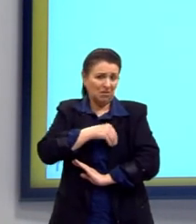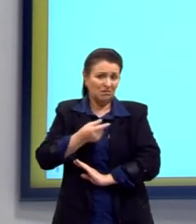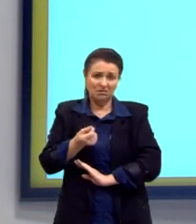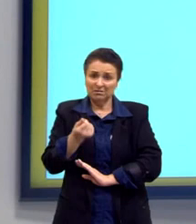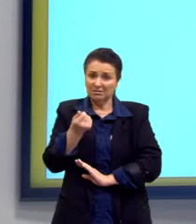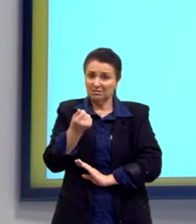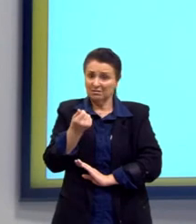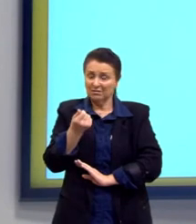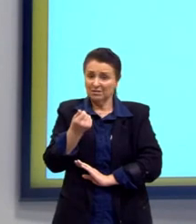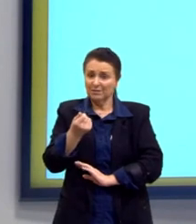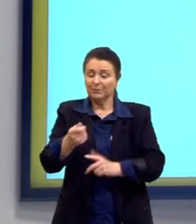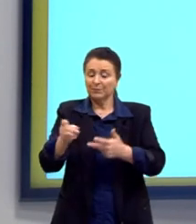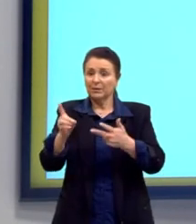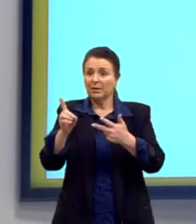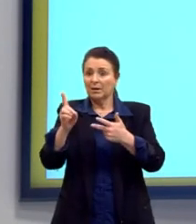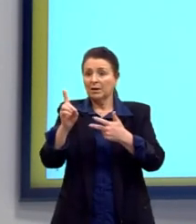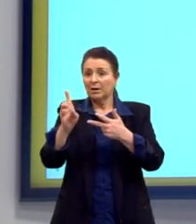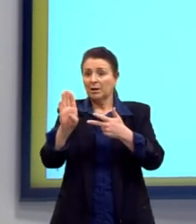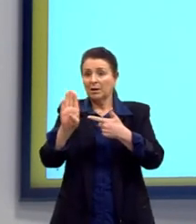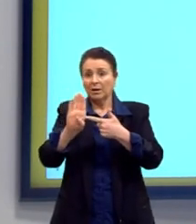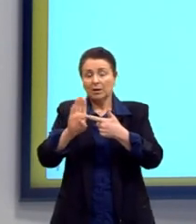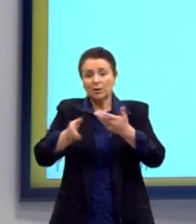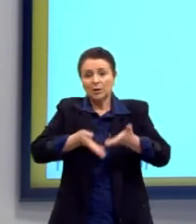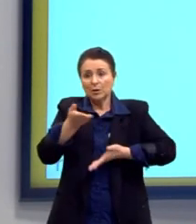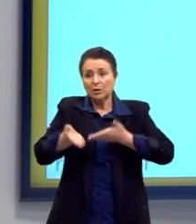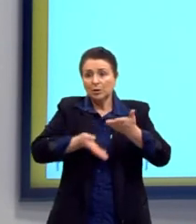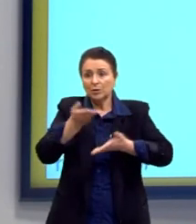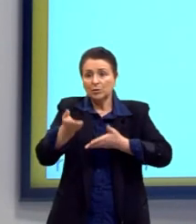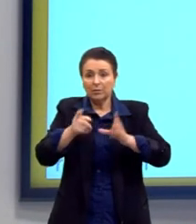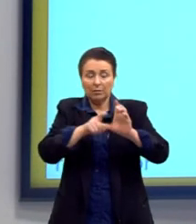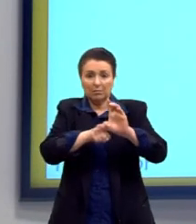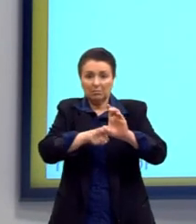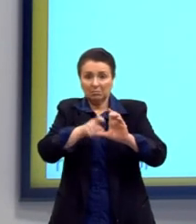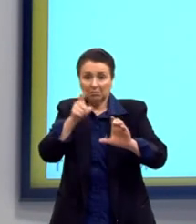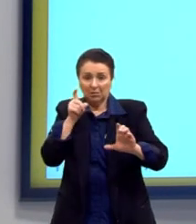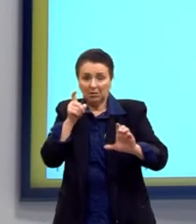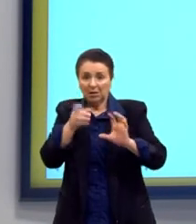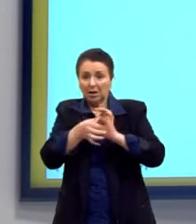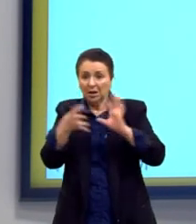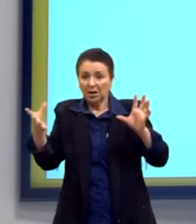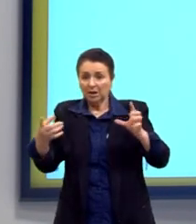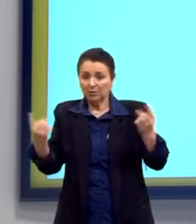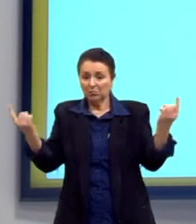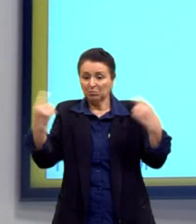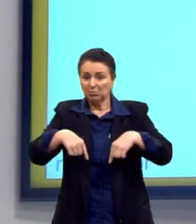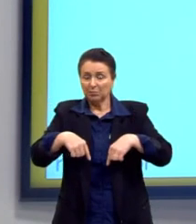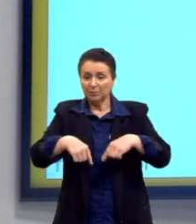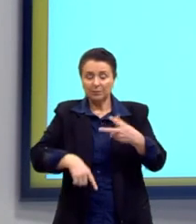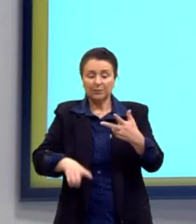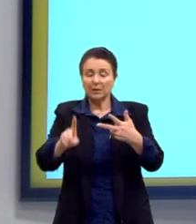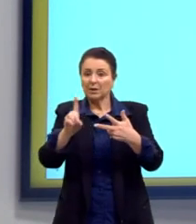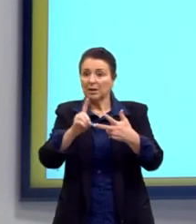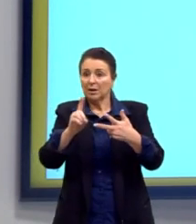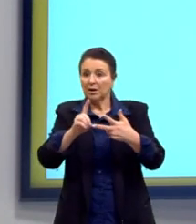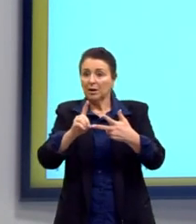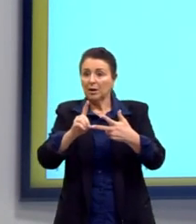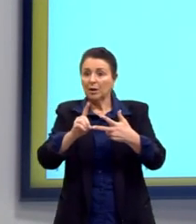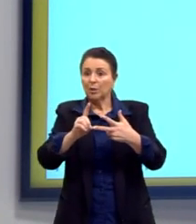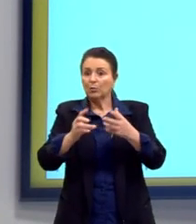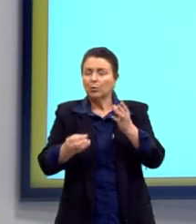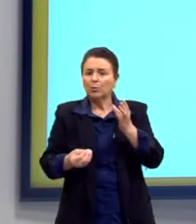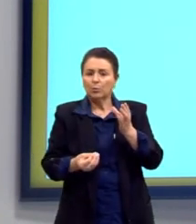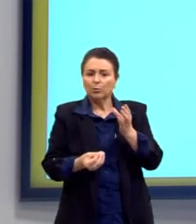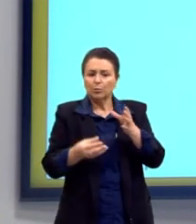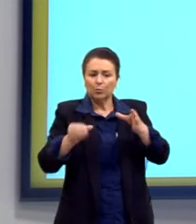isso né alternativa B estímulo a livre concorrência também não está discutindo isso a alternativa de formação de